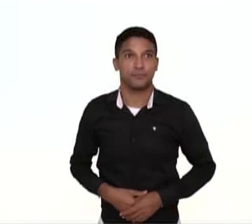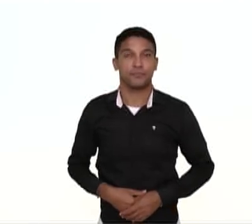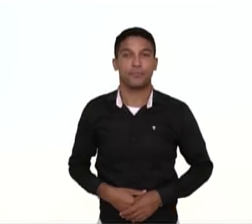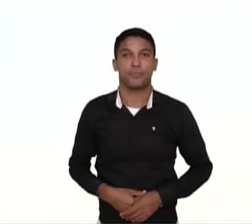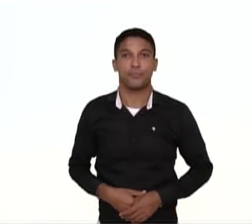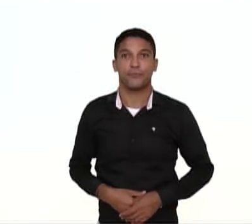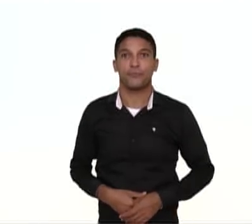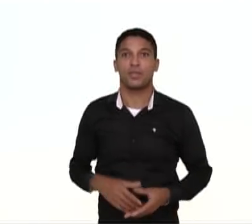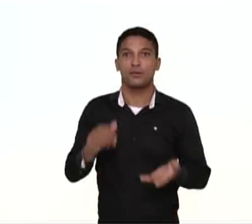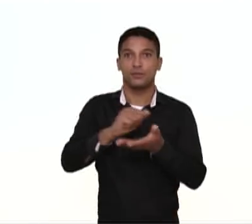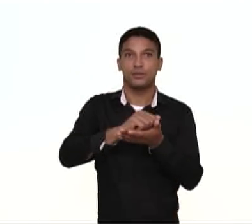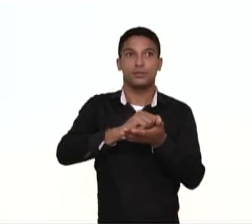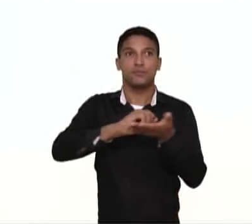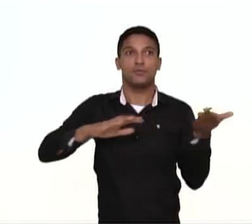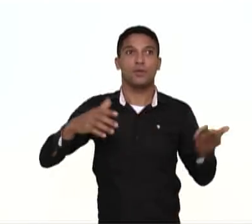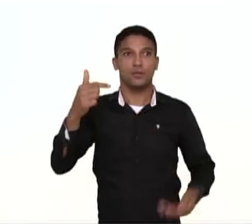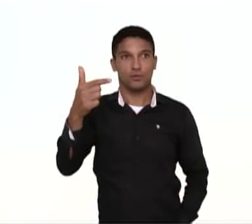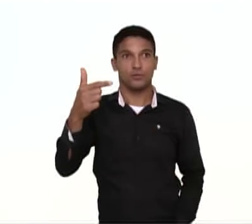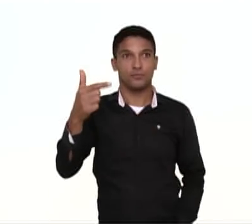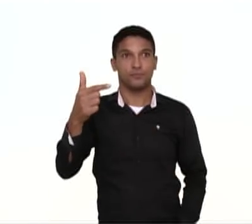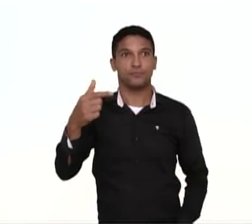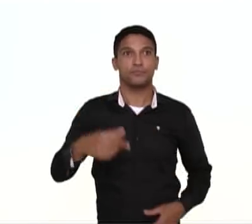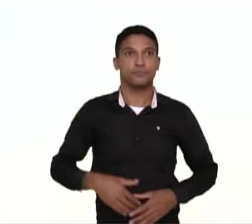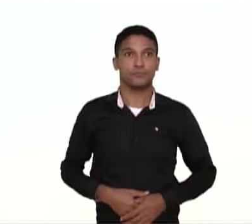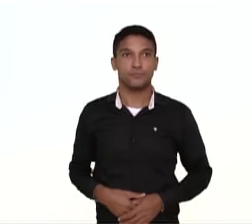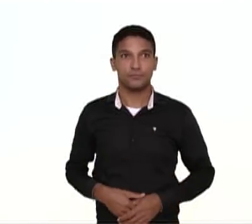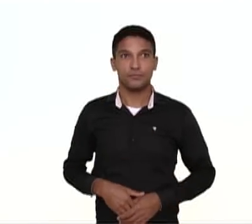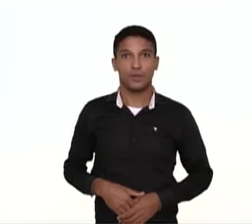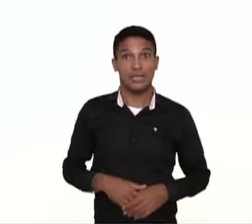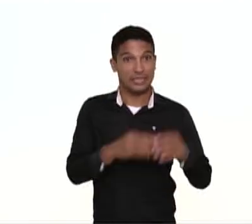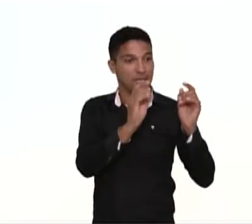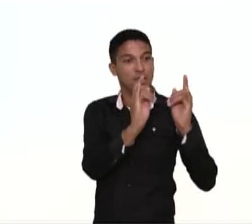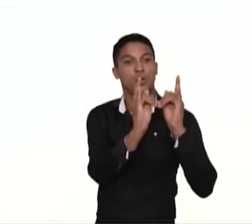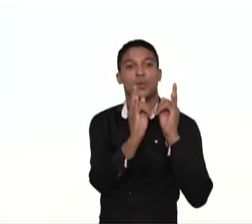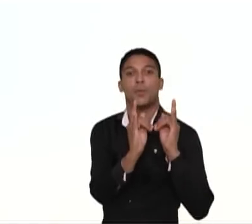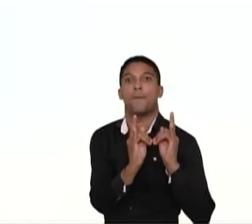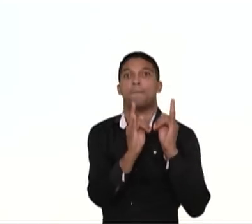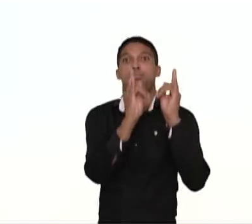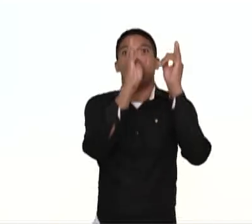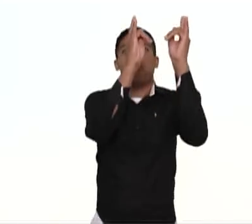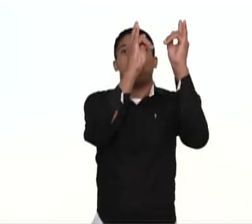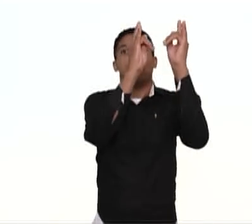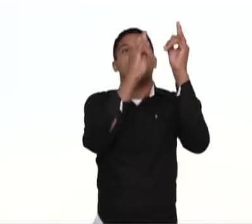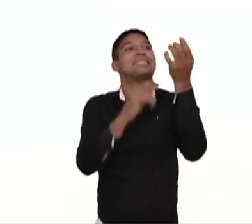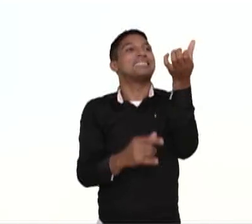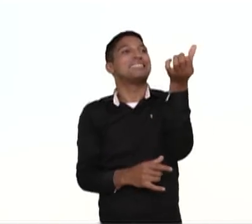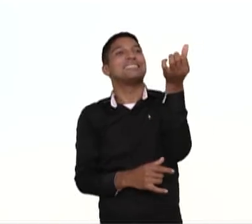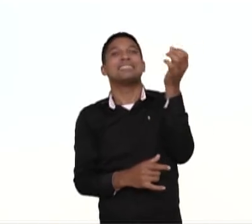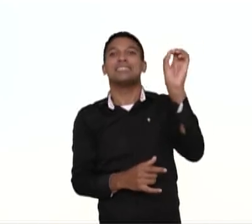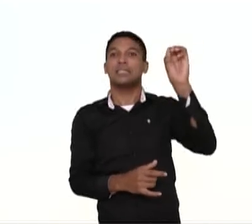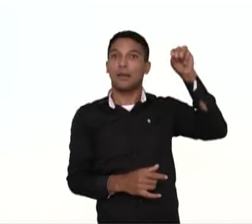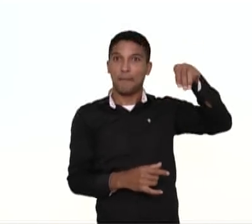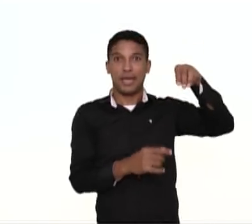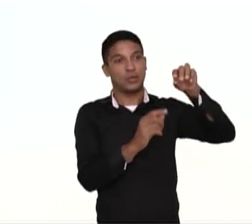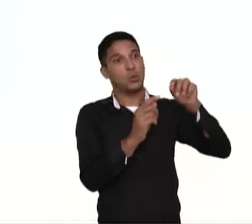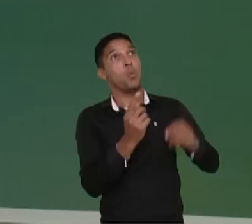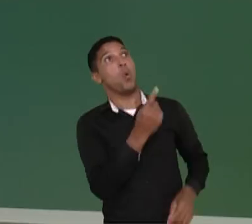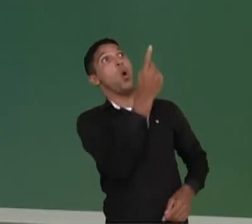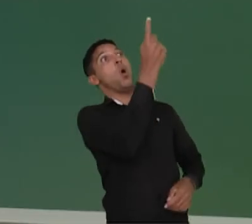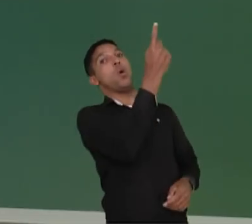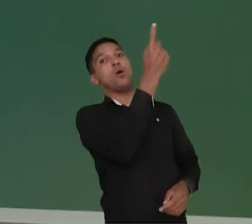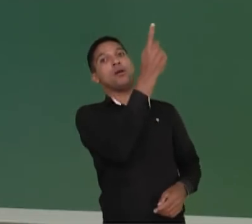que ela é semelhante ao edifício real, que mede 60 metros de altura, determine. Primeira